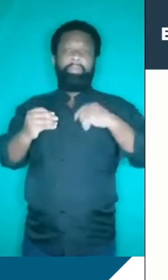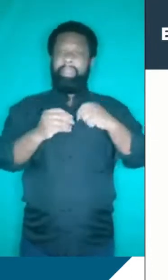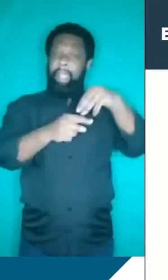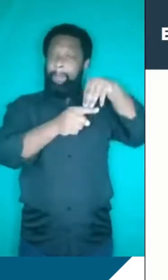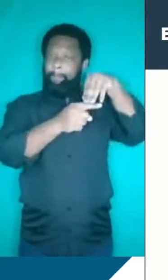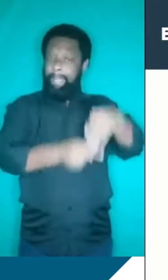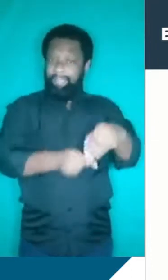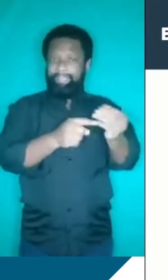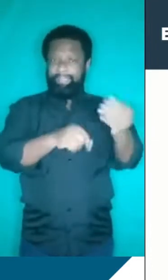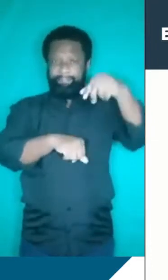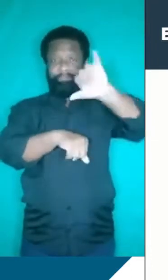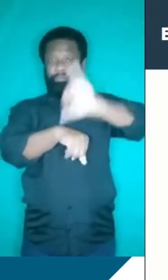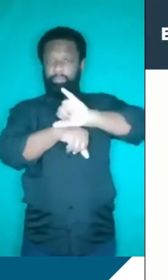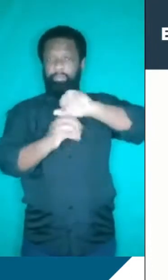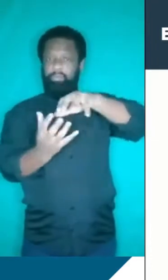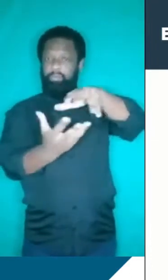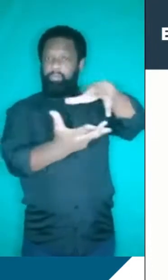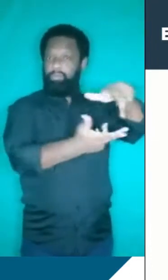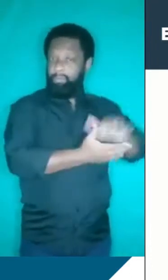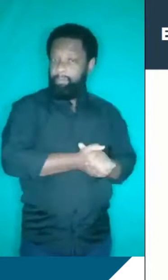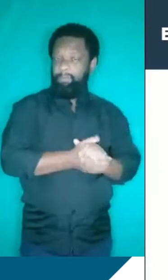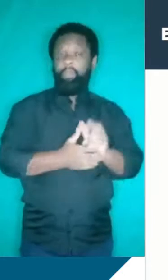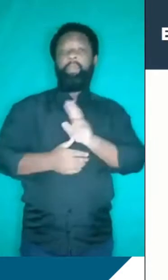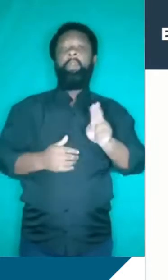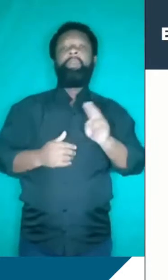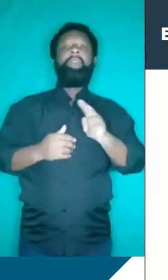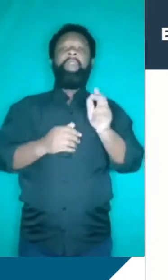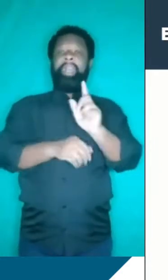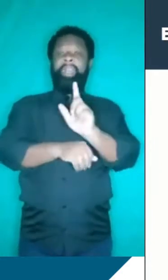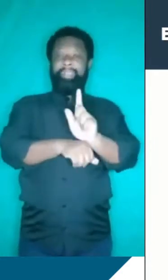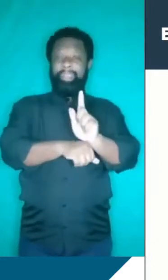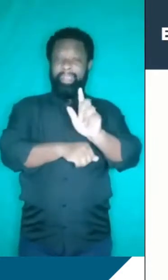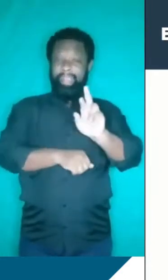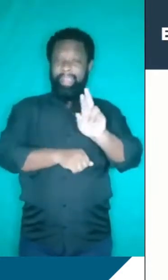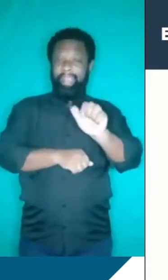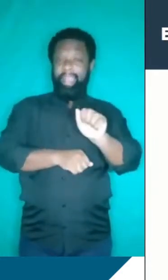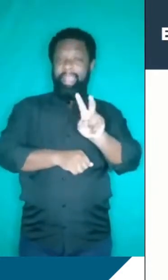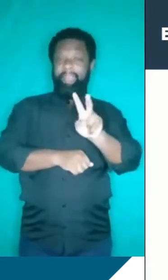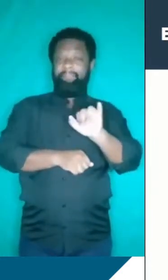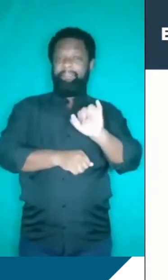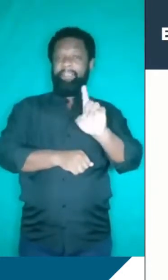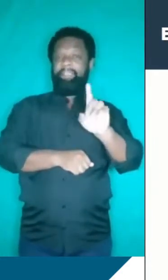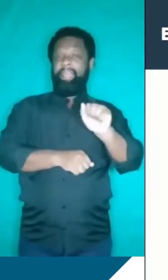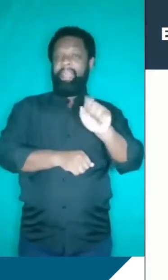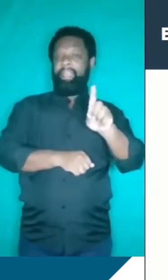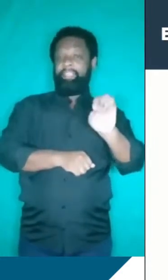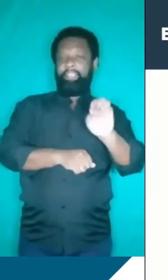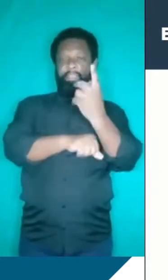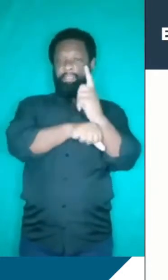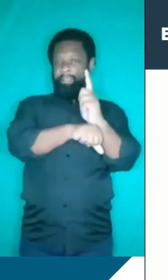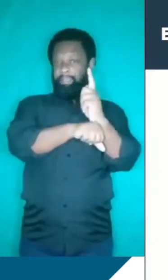que têm massa que estão na superfície desse planeta. A gente chama essa aceleração de gravidade. A gravidade na superfície terrestre